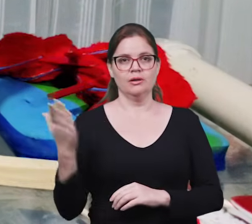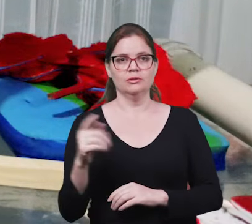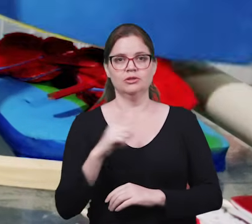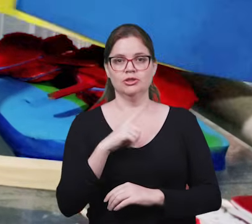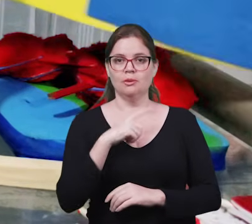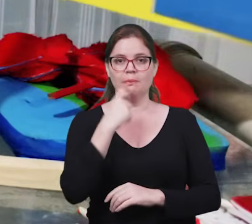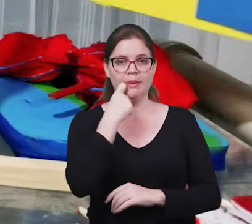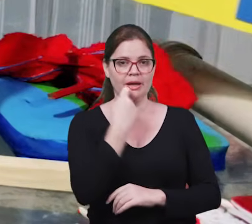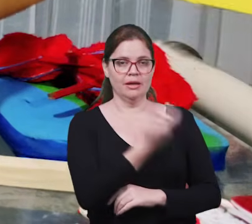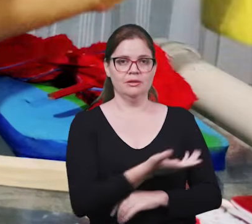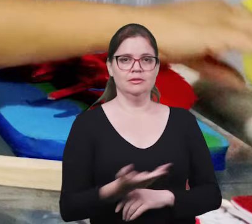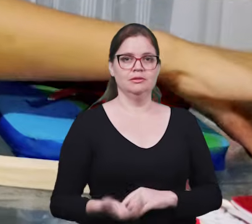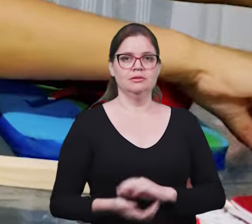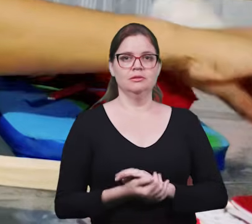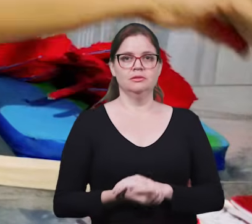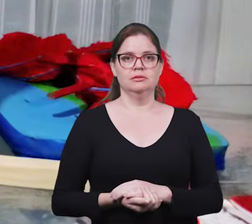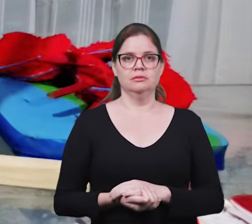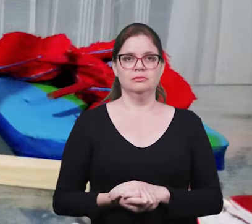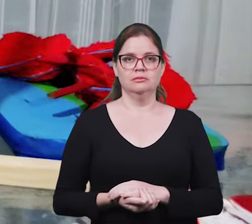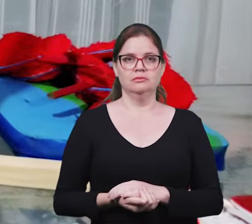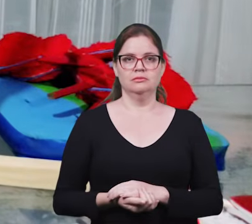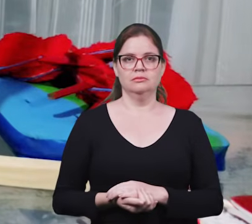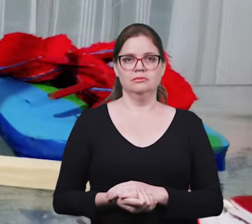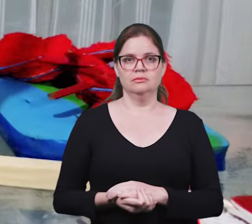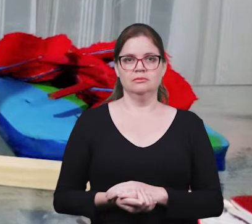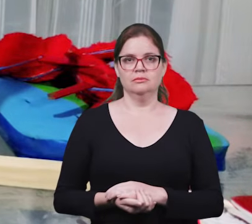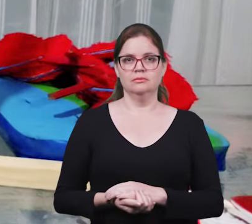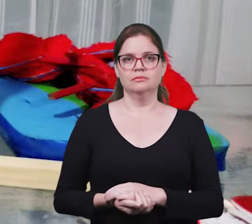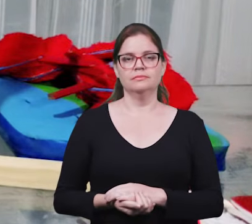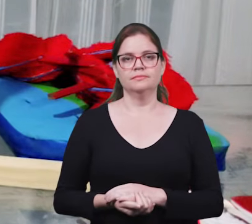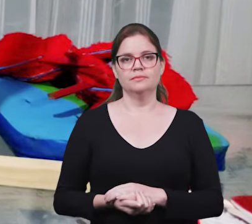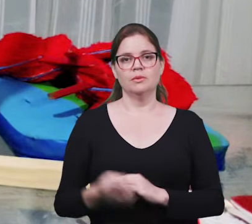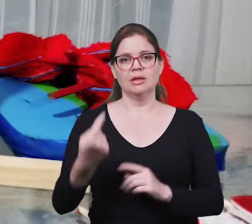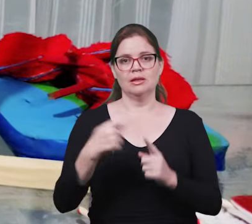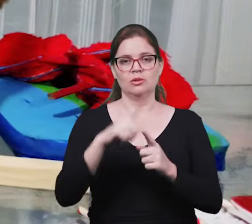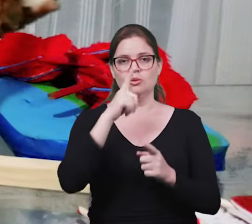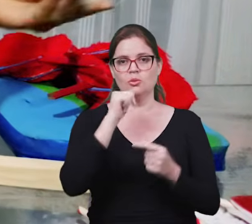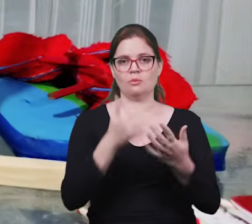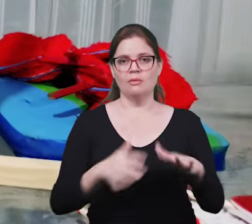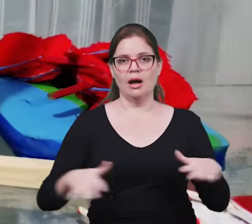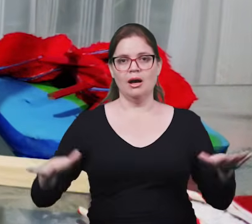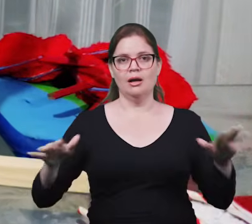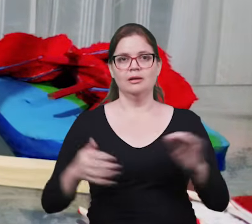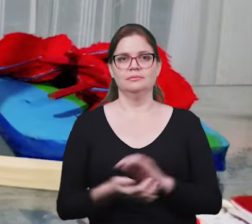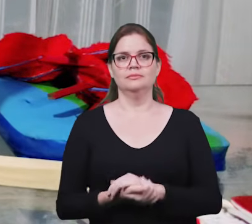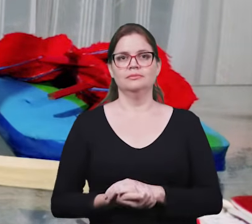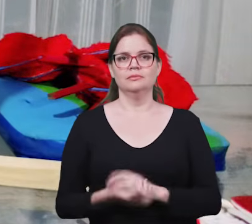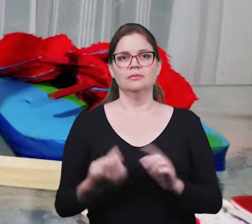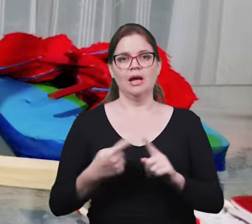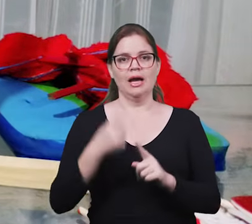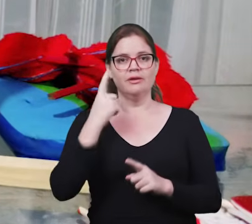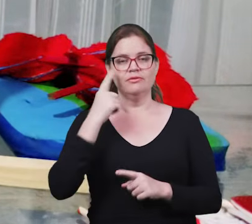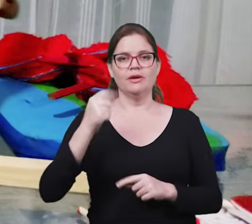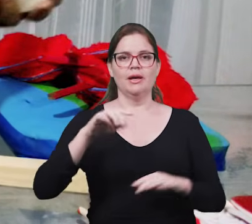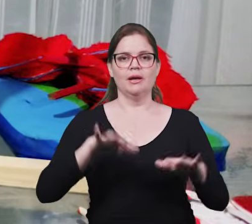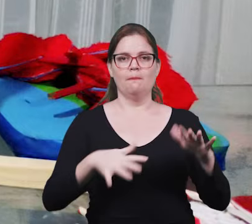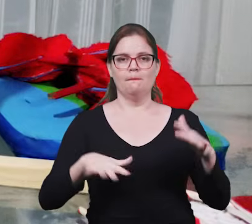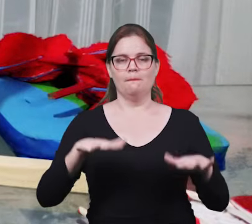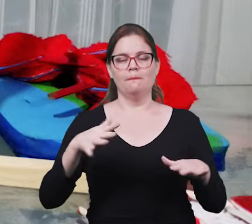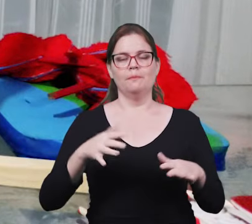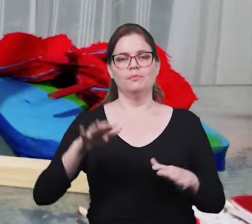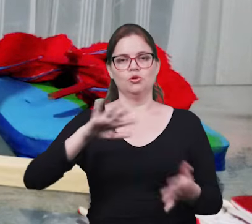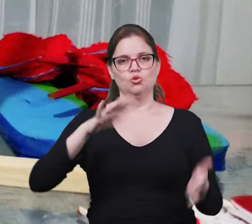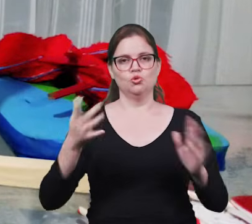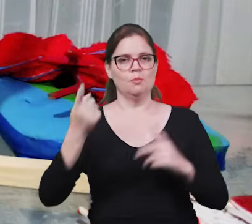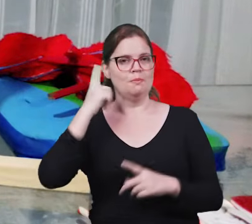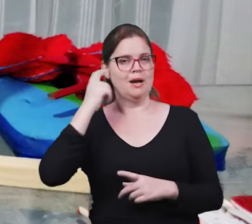peixes, né? Naquele mar. Eu posso utilizar esse recurso, ó. Como é o movimento, eles estavam ali,